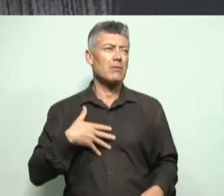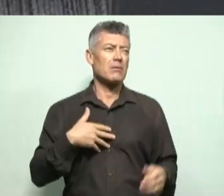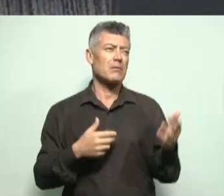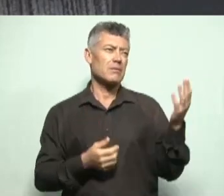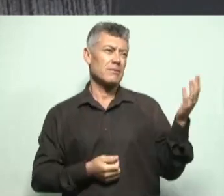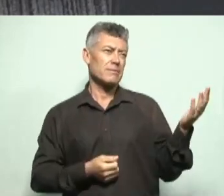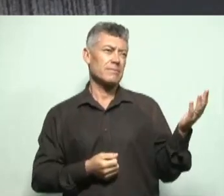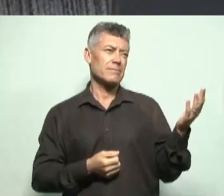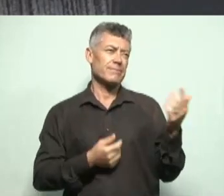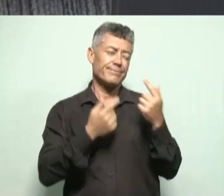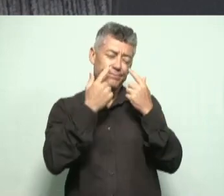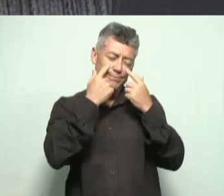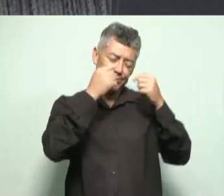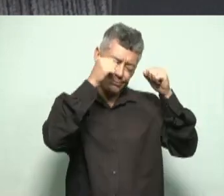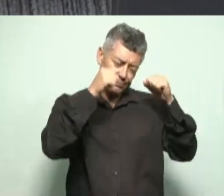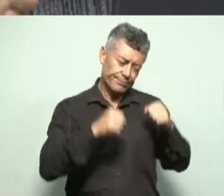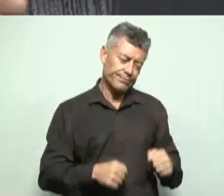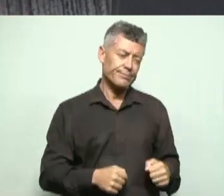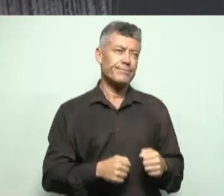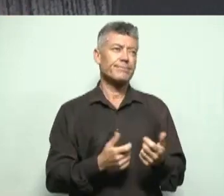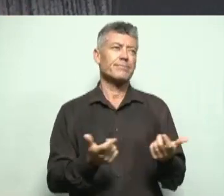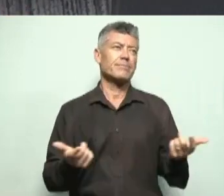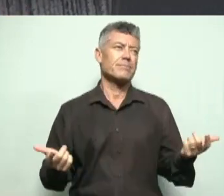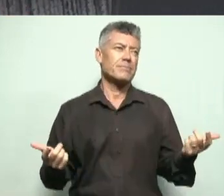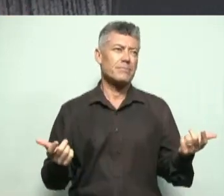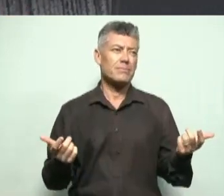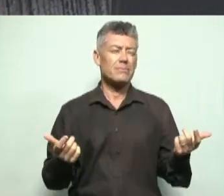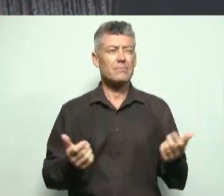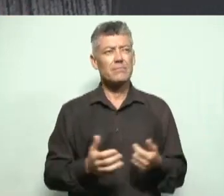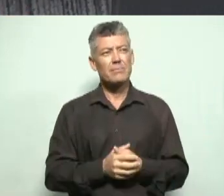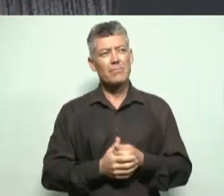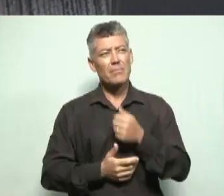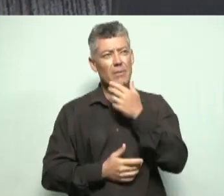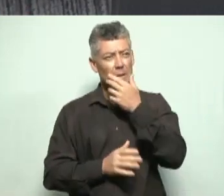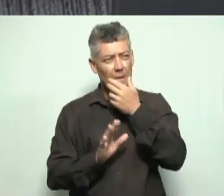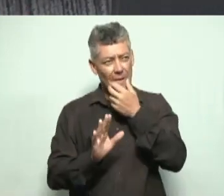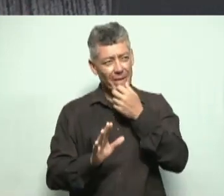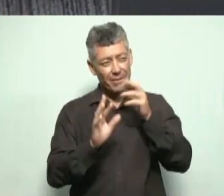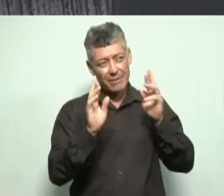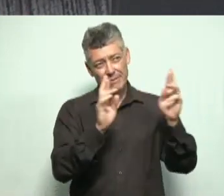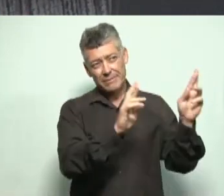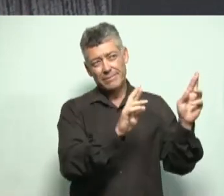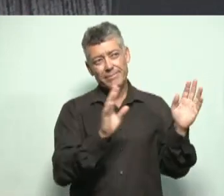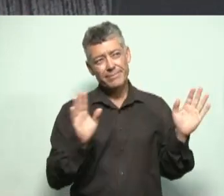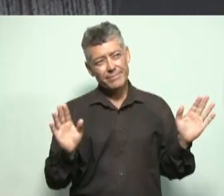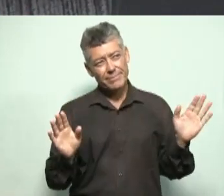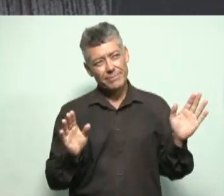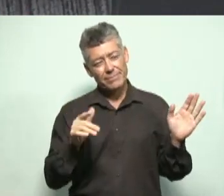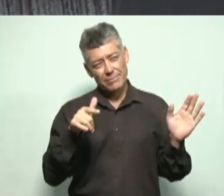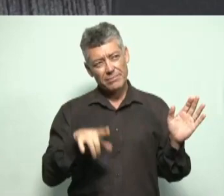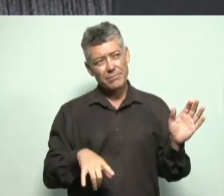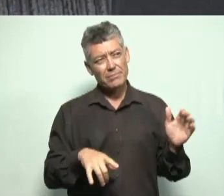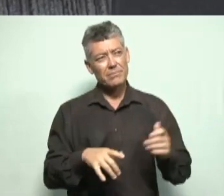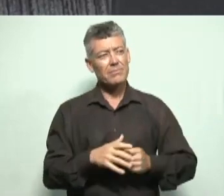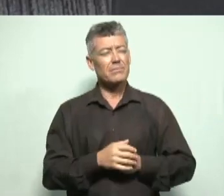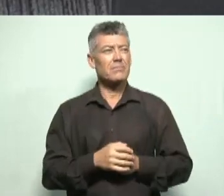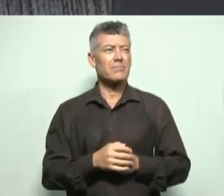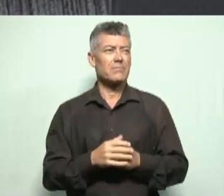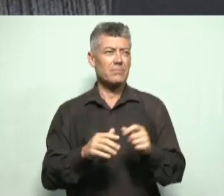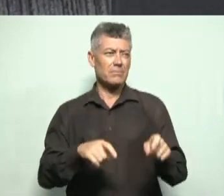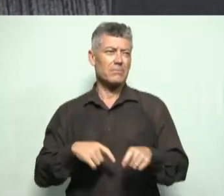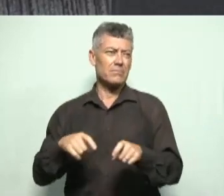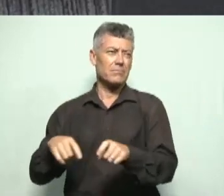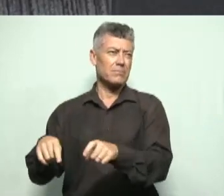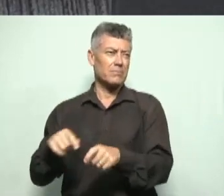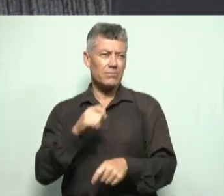é claro e bem explícito. Então, todo respeito, mas, repito, o show do sertanejo não tem